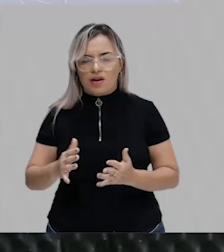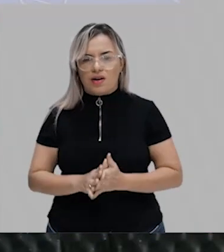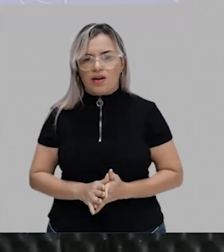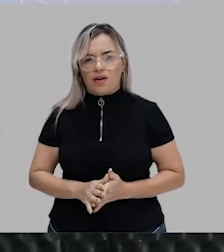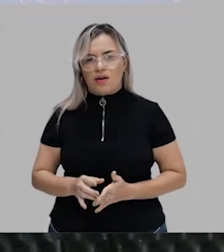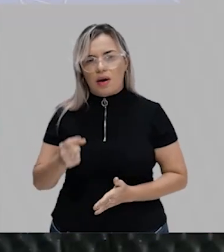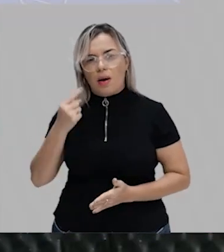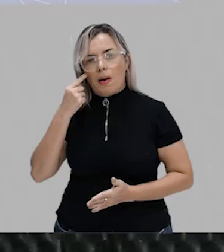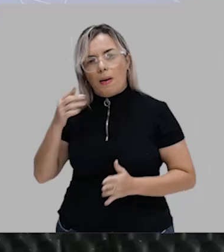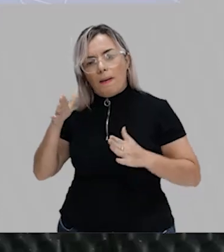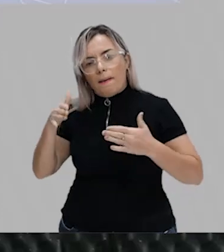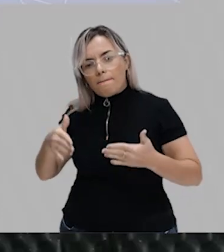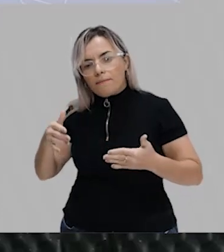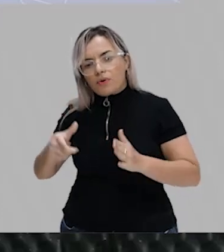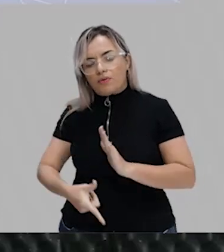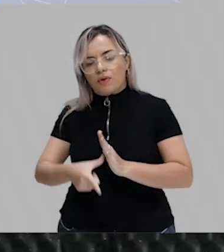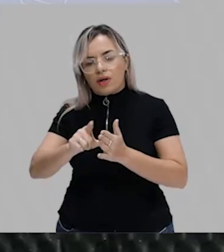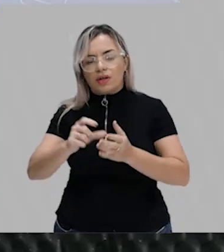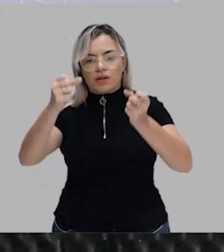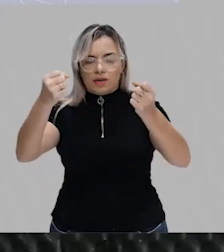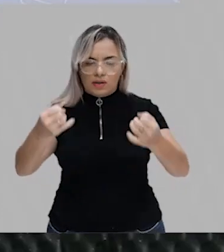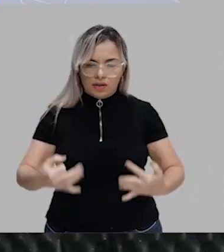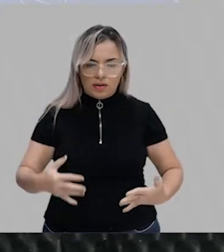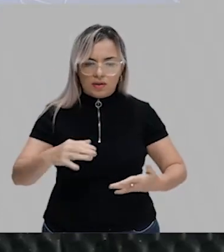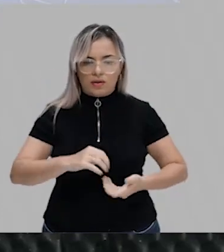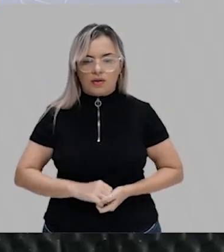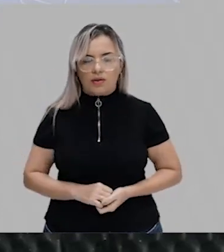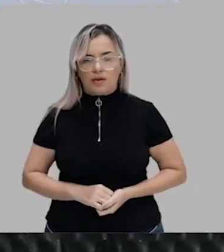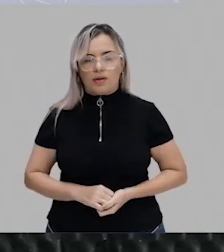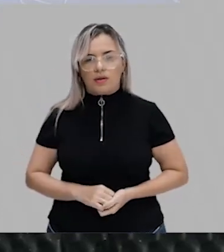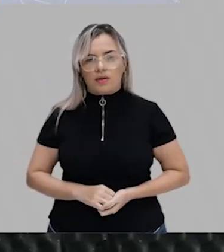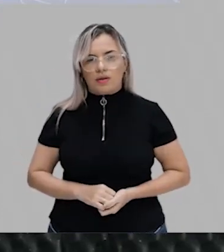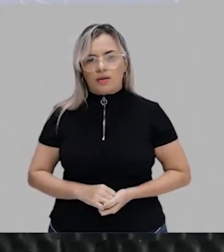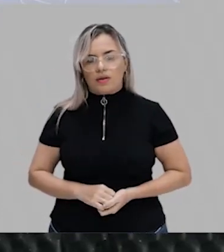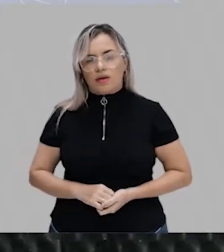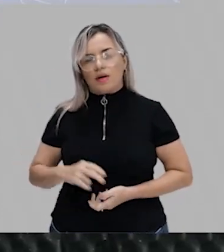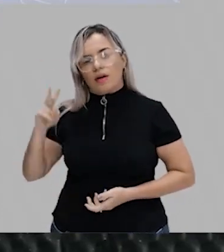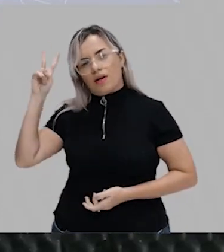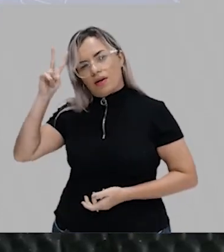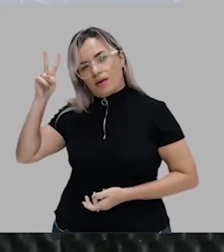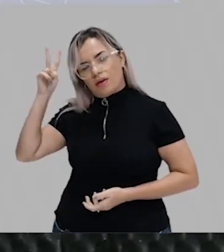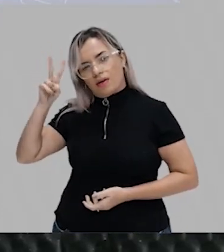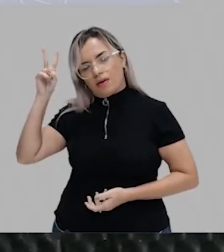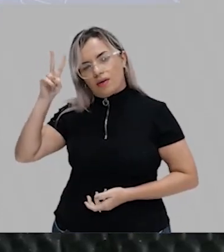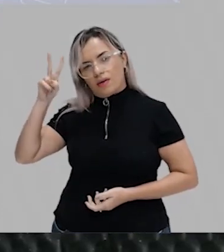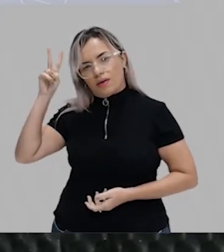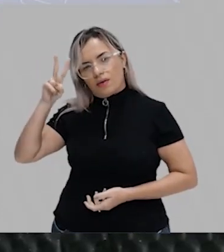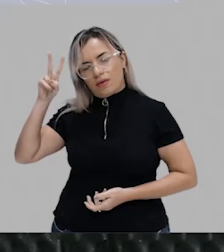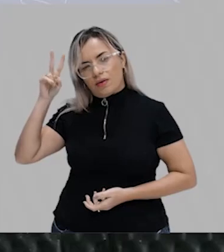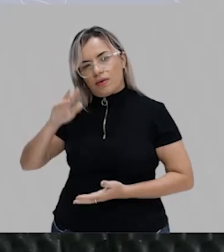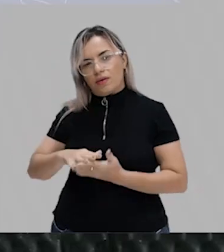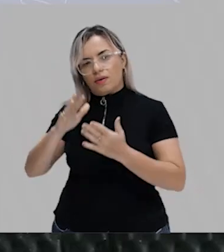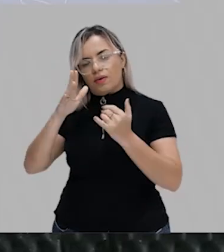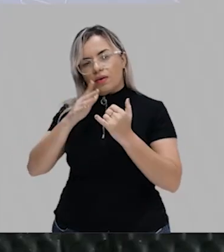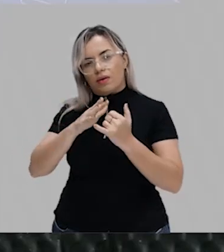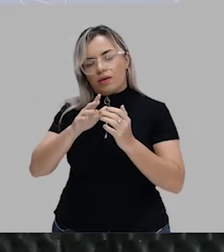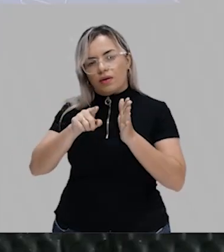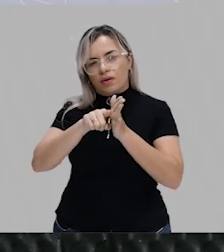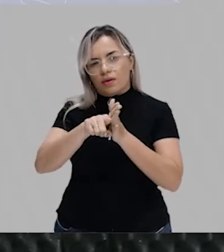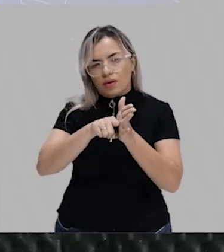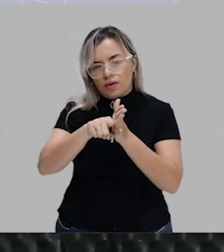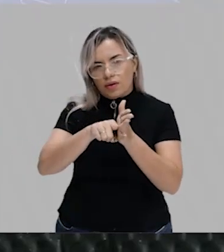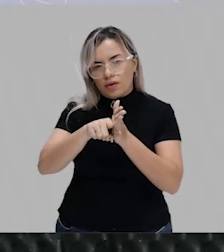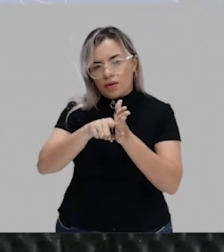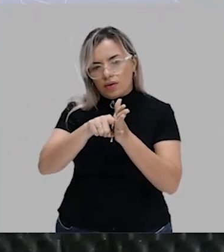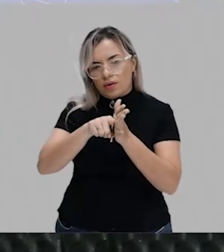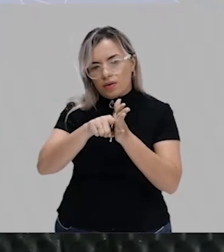falei anteriormente. Por quê? Eu não sei se vocês se recordam, se não recordam, vão lá no YouTube e procurem essa aula